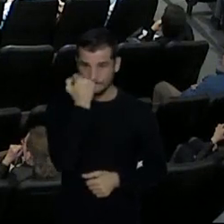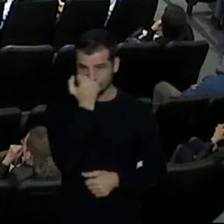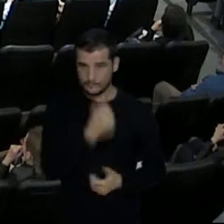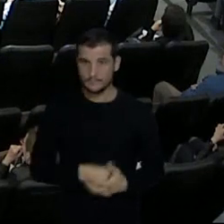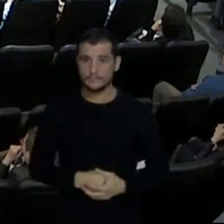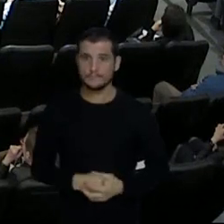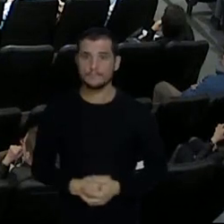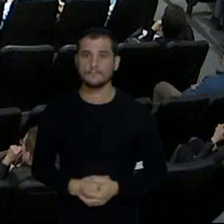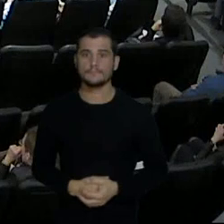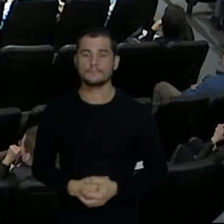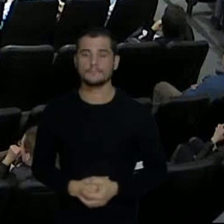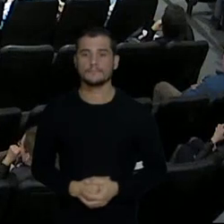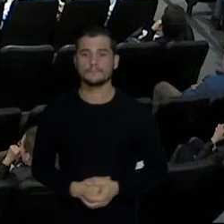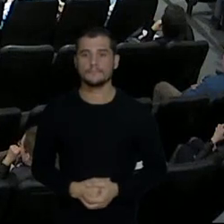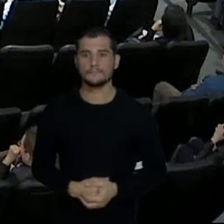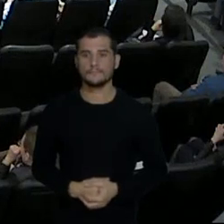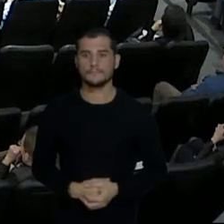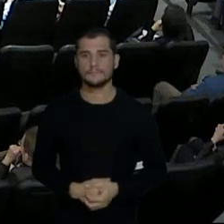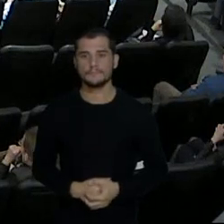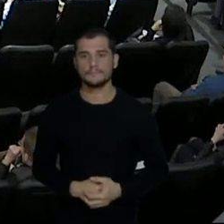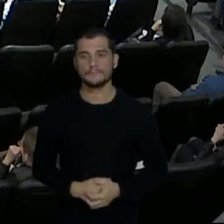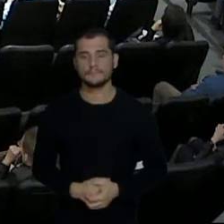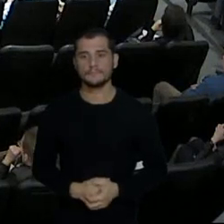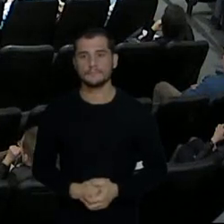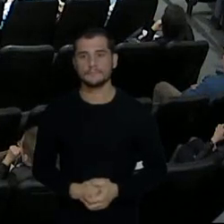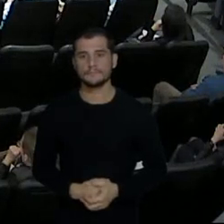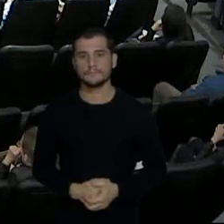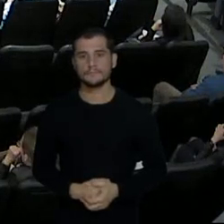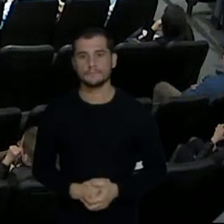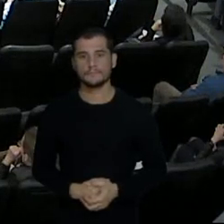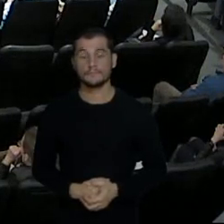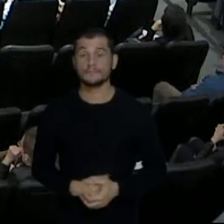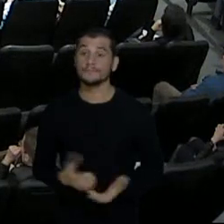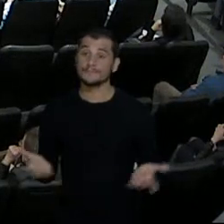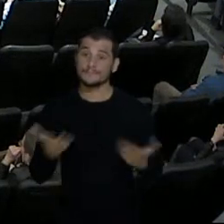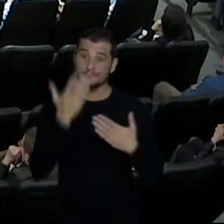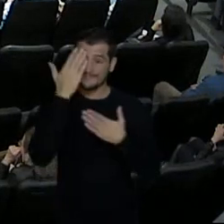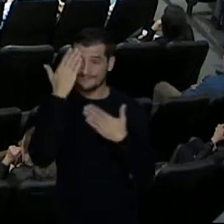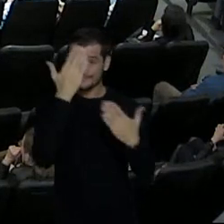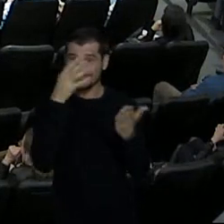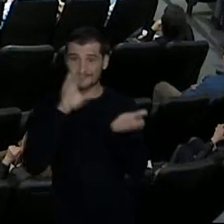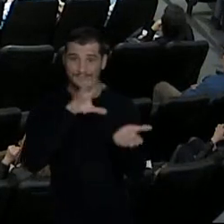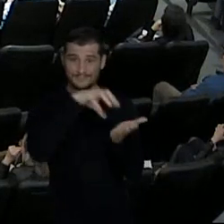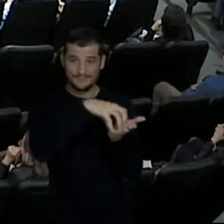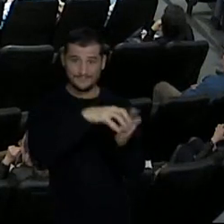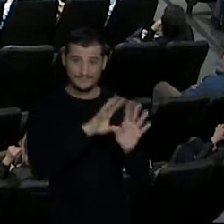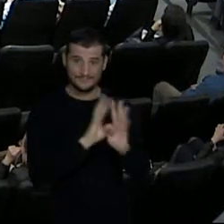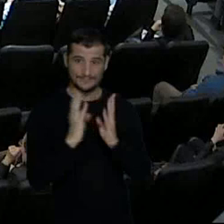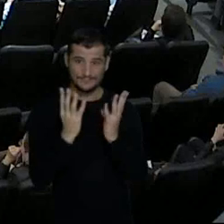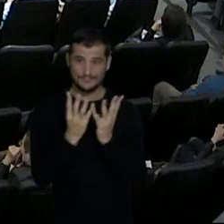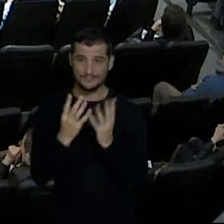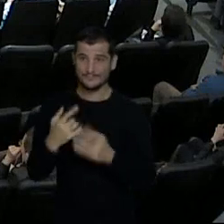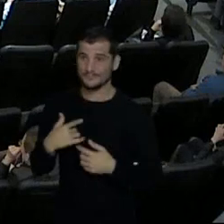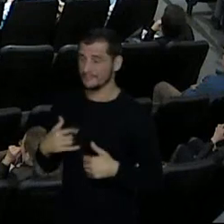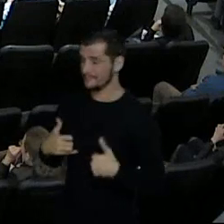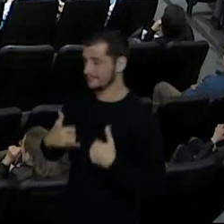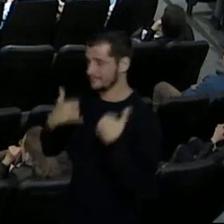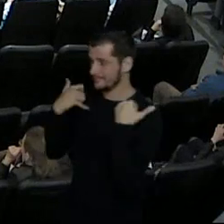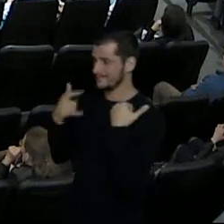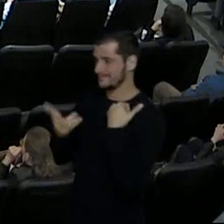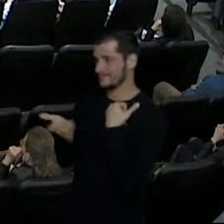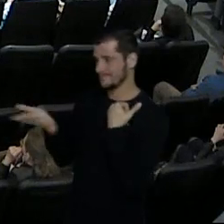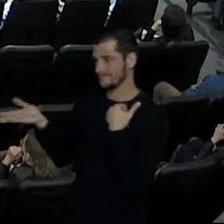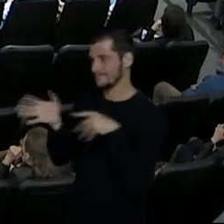atual gostaria de agradecer então a equipe do núcleo presente aqui acho que é uma grande honra poder participar da